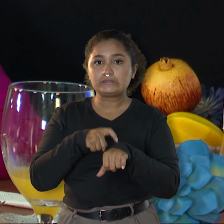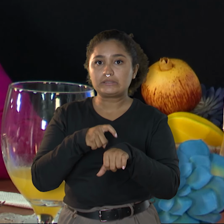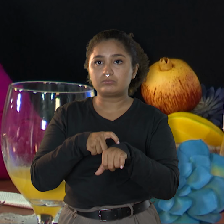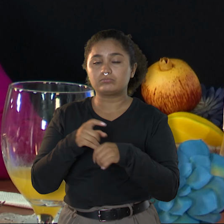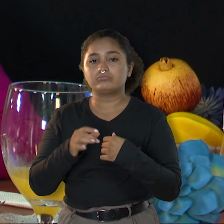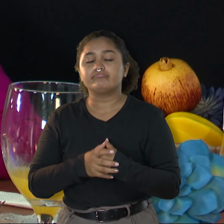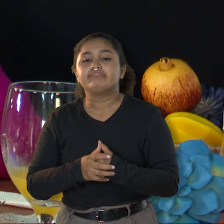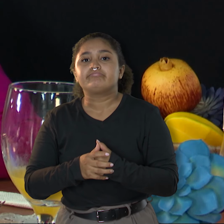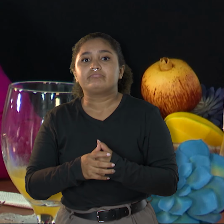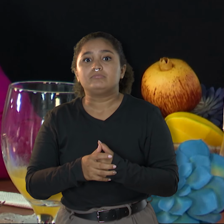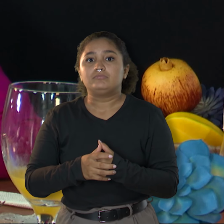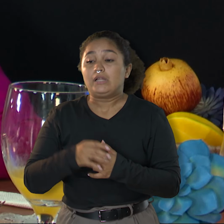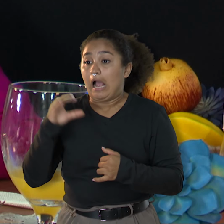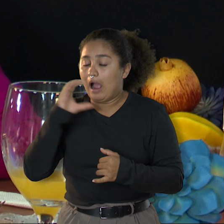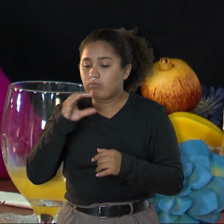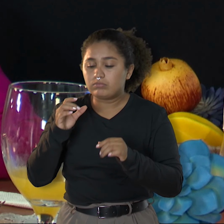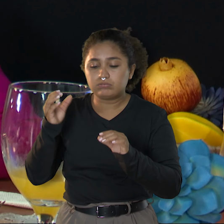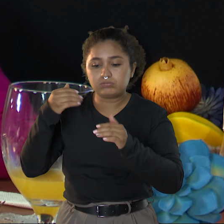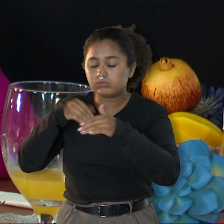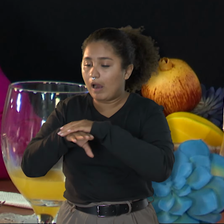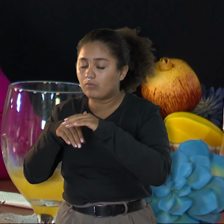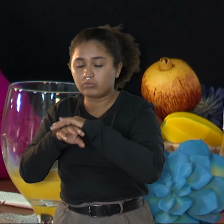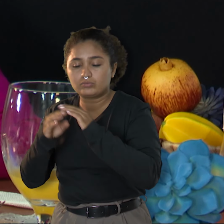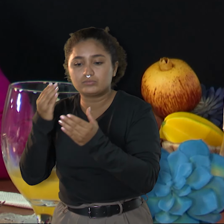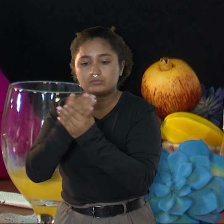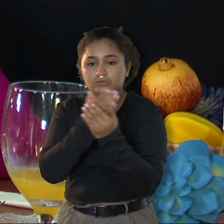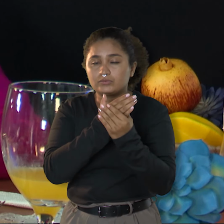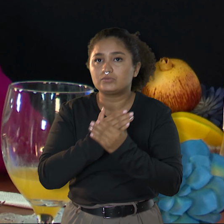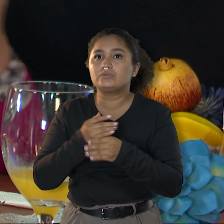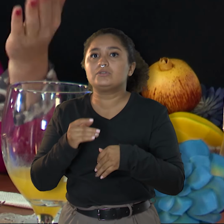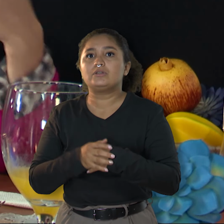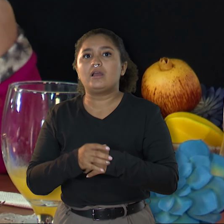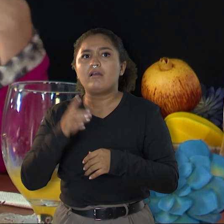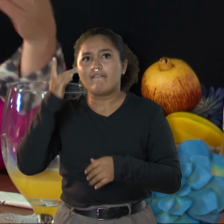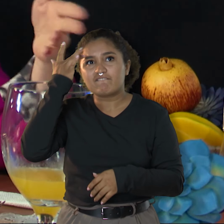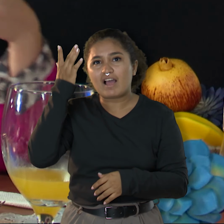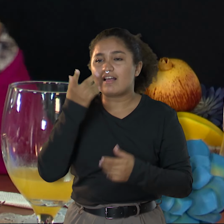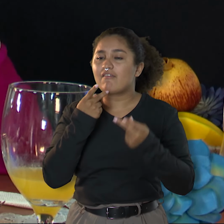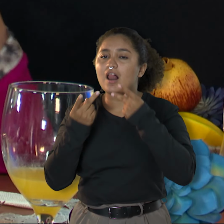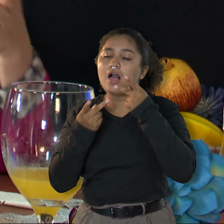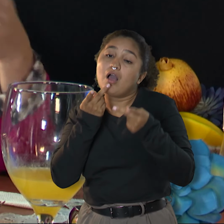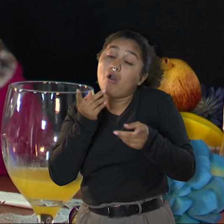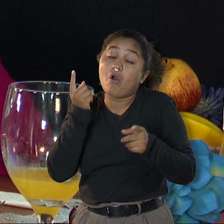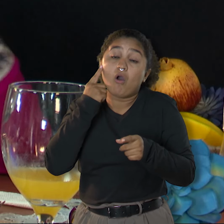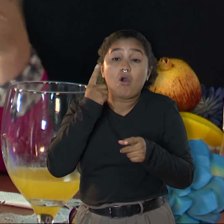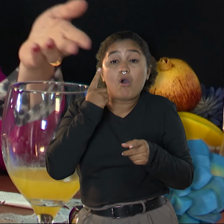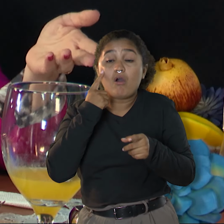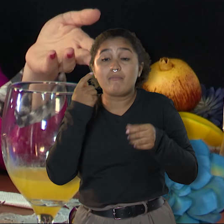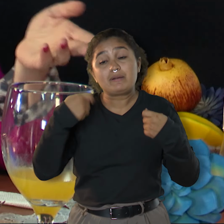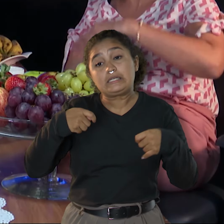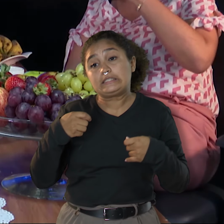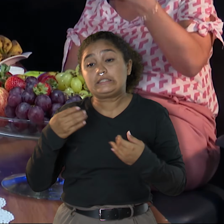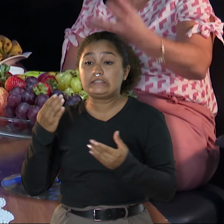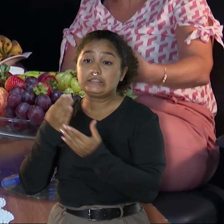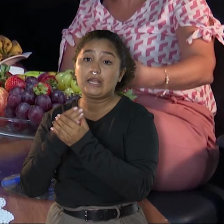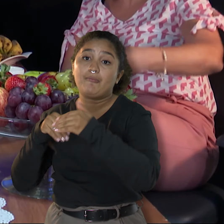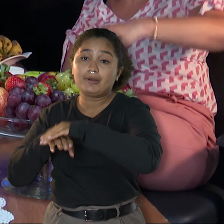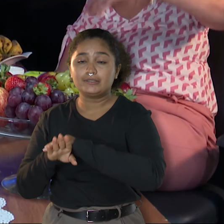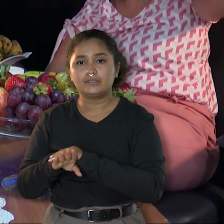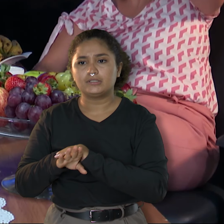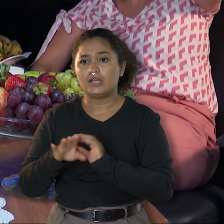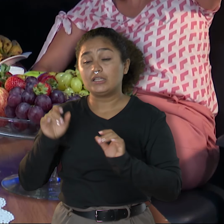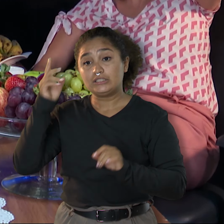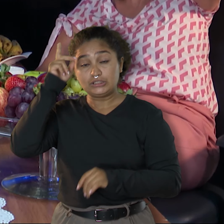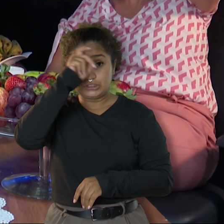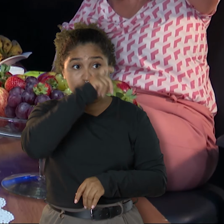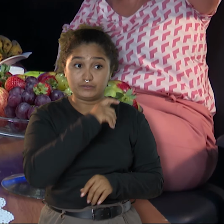né? E aí, agora, como é que a gente faz? É difícil? É fácil falar aqui, né? Acho que, ó, desembargador, olha, doutor Breno, é baixar. Difícil é mudar uma cultura,